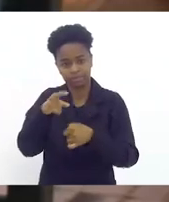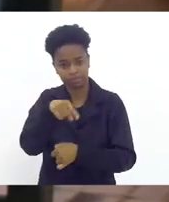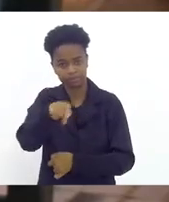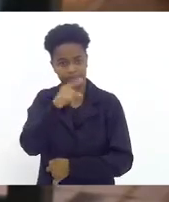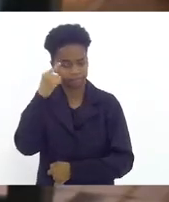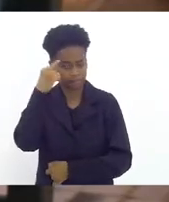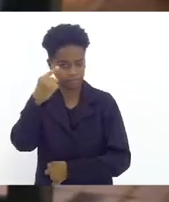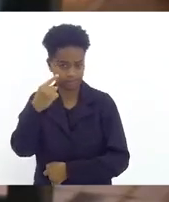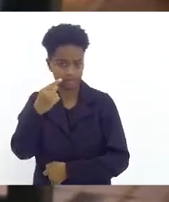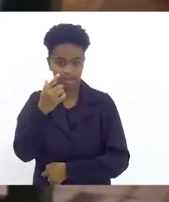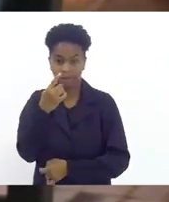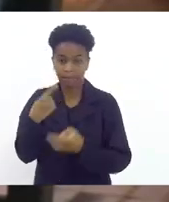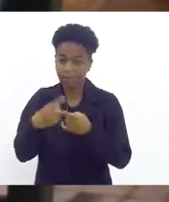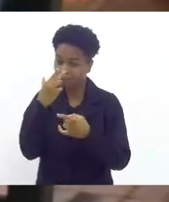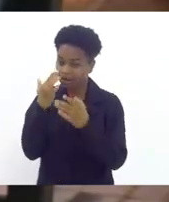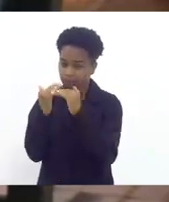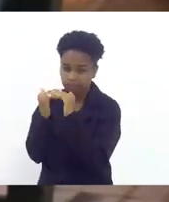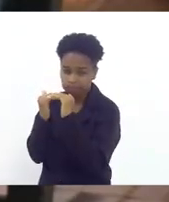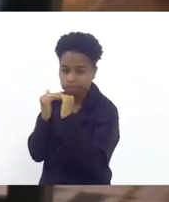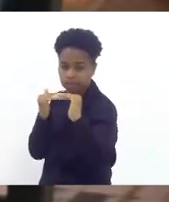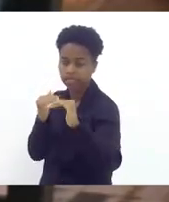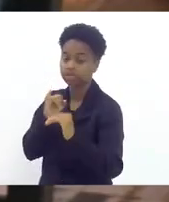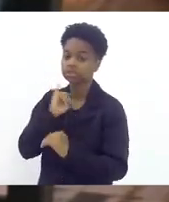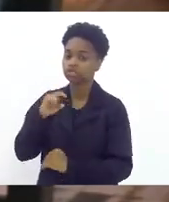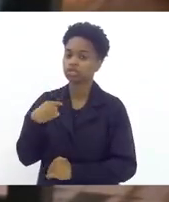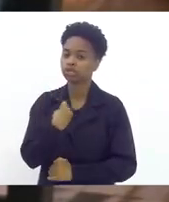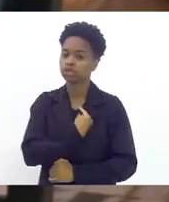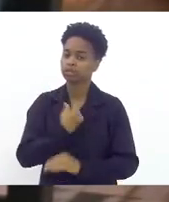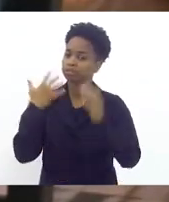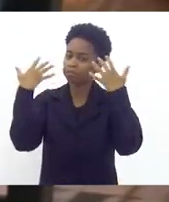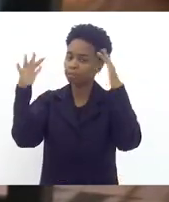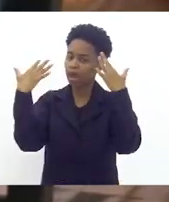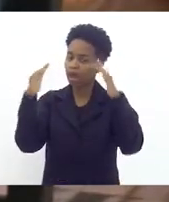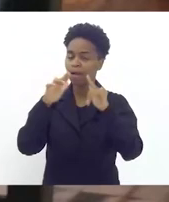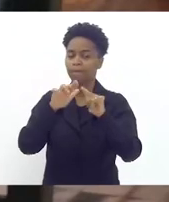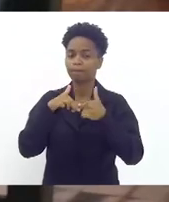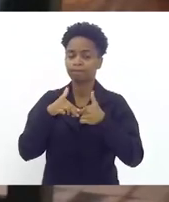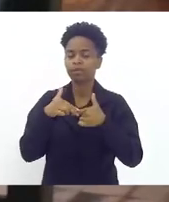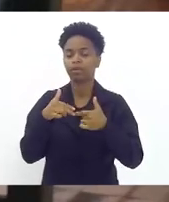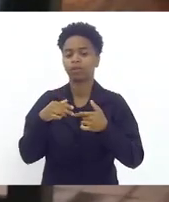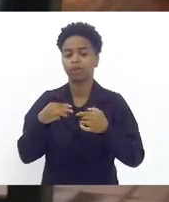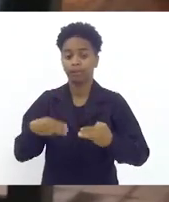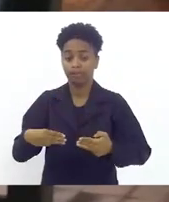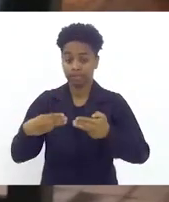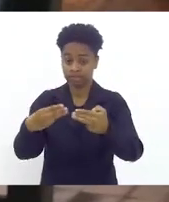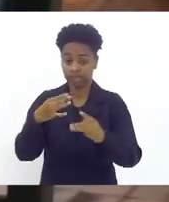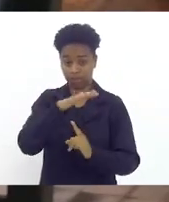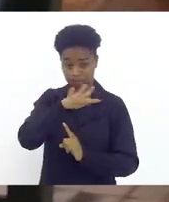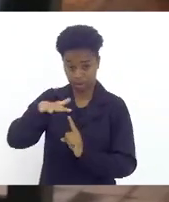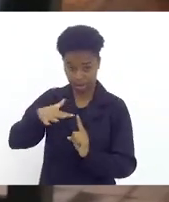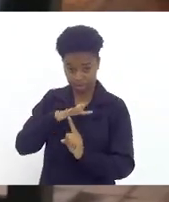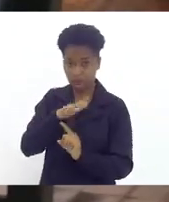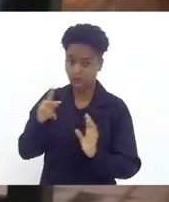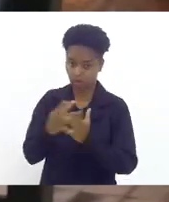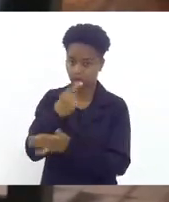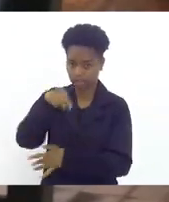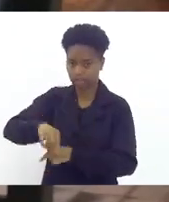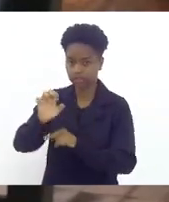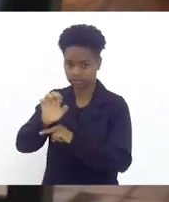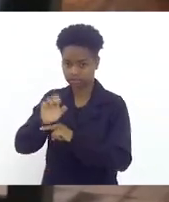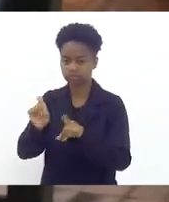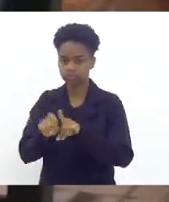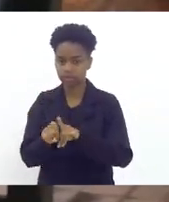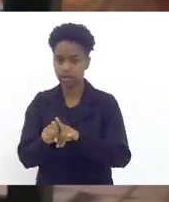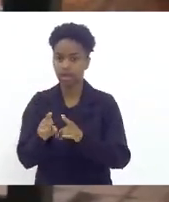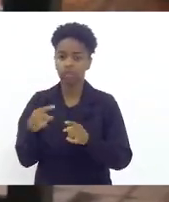nós quando a gente vibra do Ministério do meio ambiente e isso acontece no estado também quando a gente